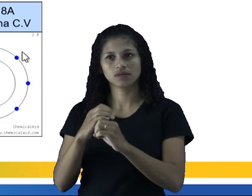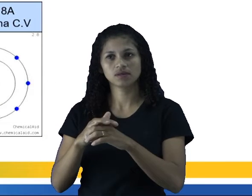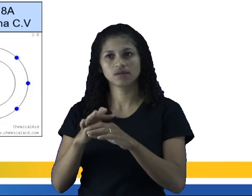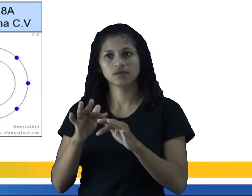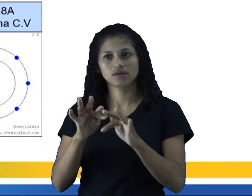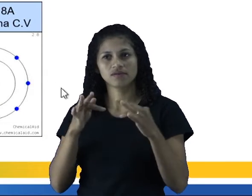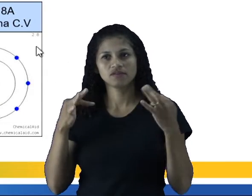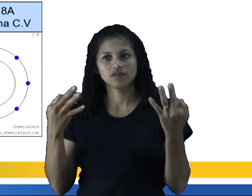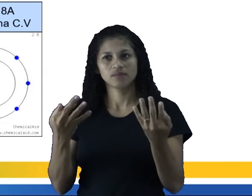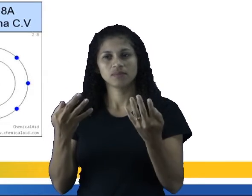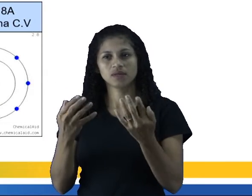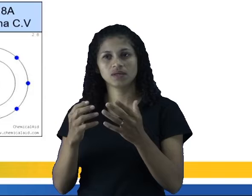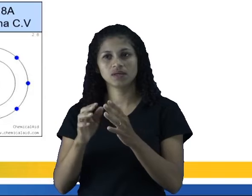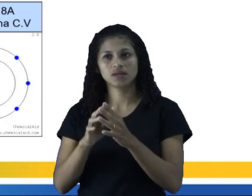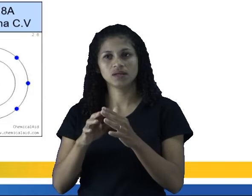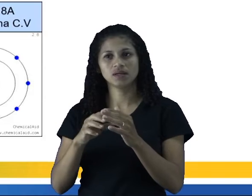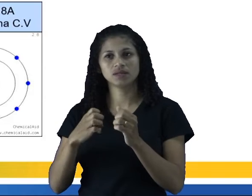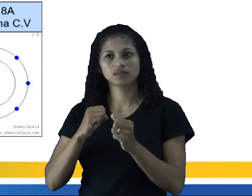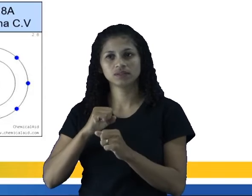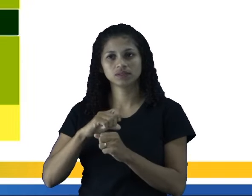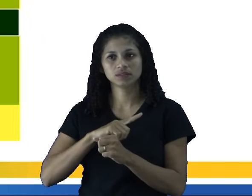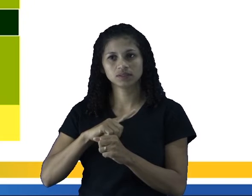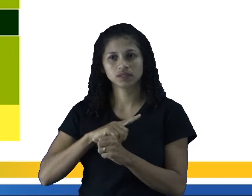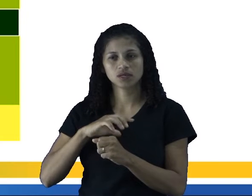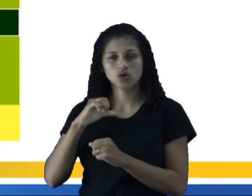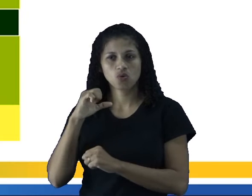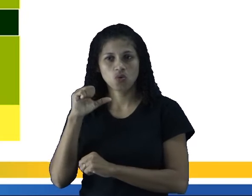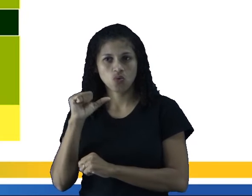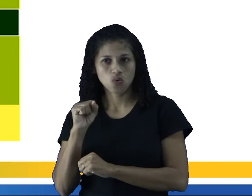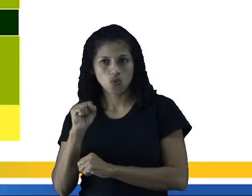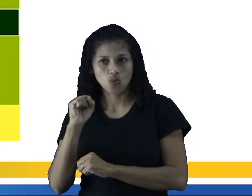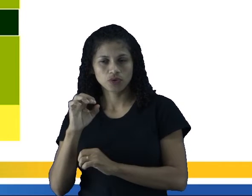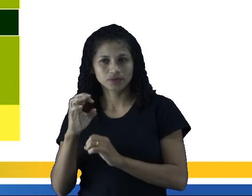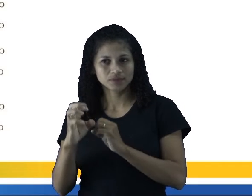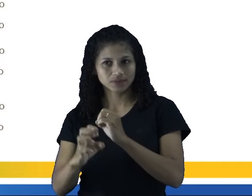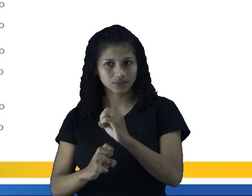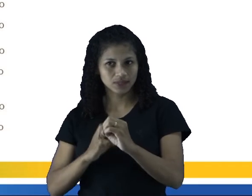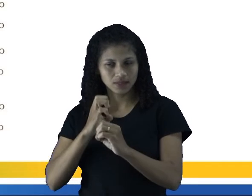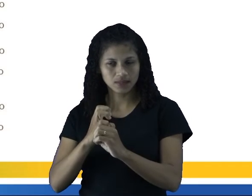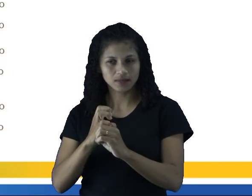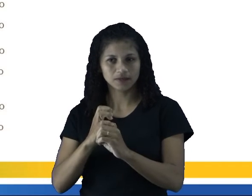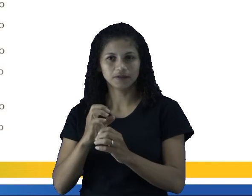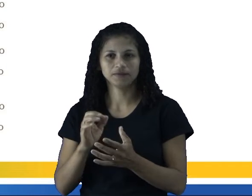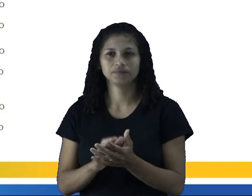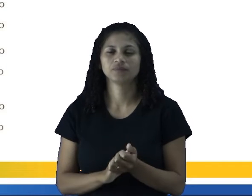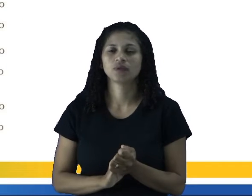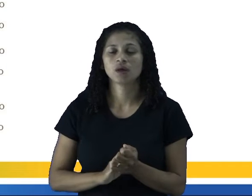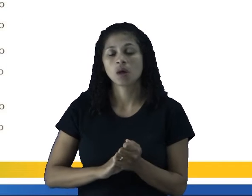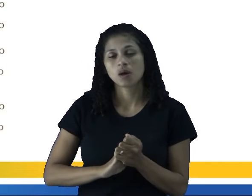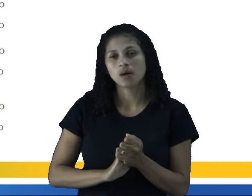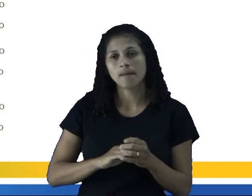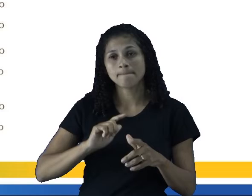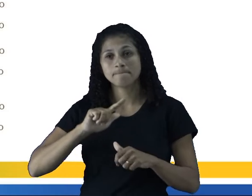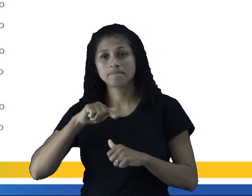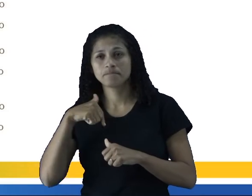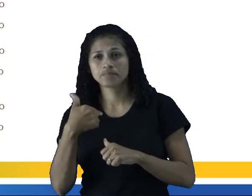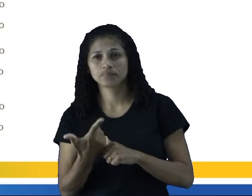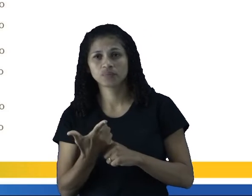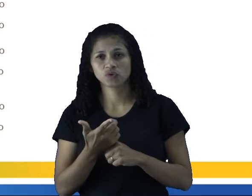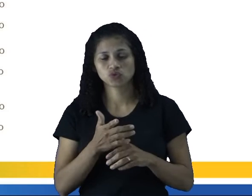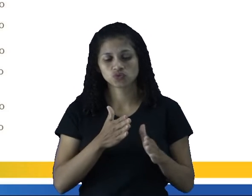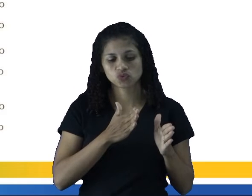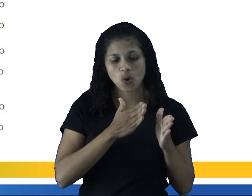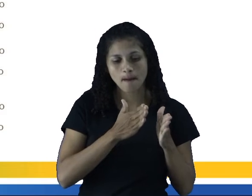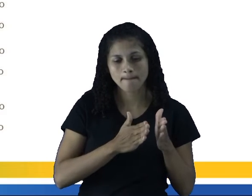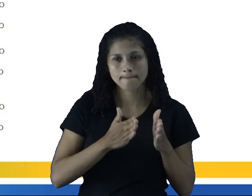8 elétrons ali na sua última camada de valência. E aí depois a gente vai ter os períodos. Então o período vai ser